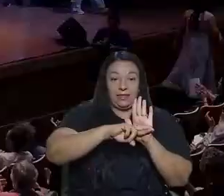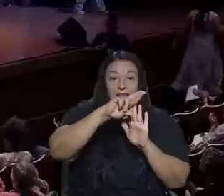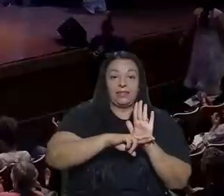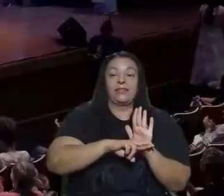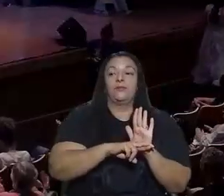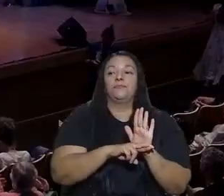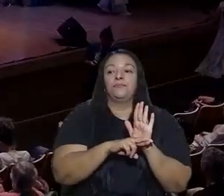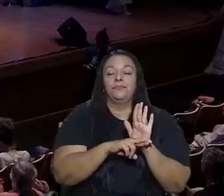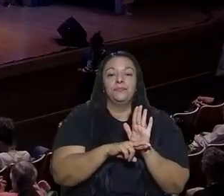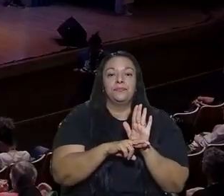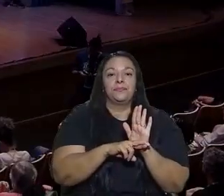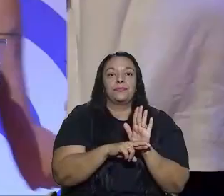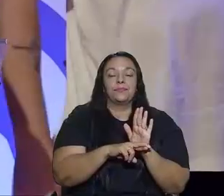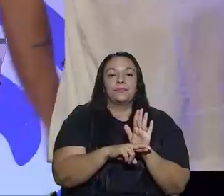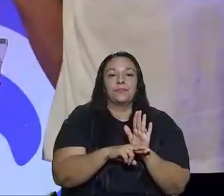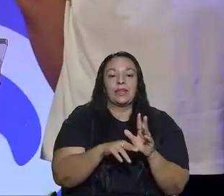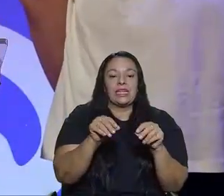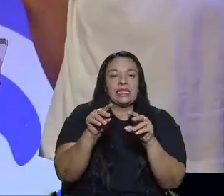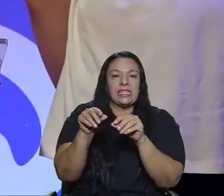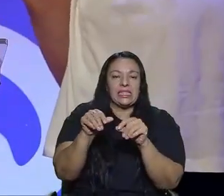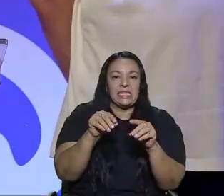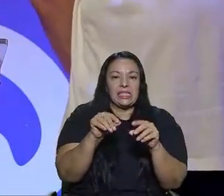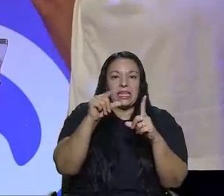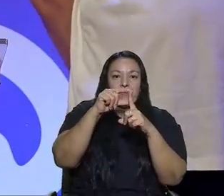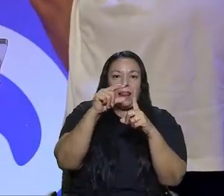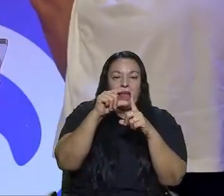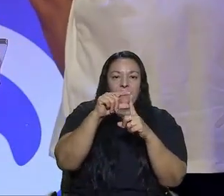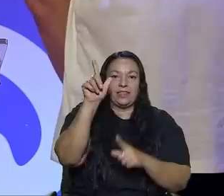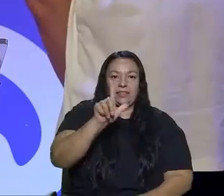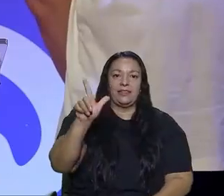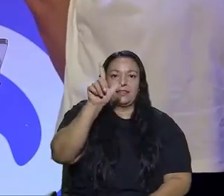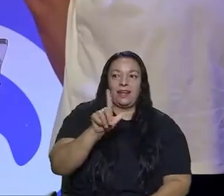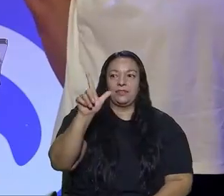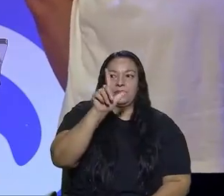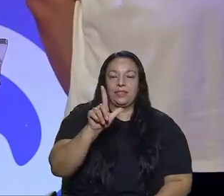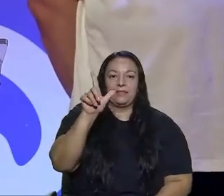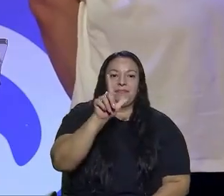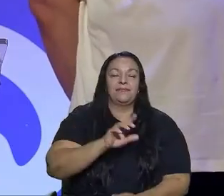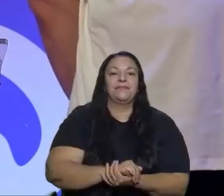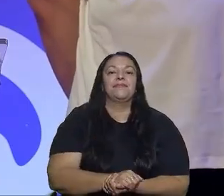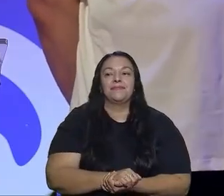é Entre Cinzas e Palavras, a Literatura.